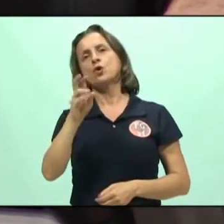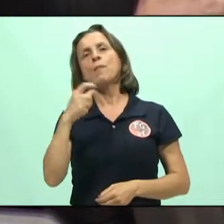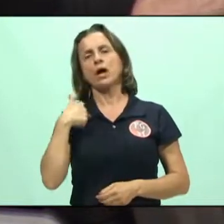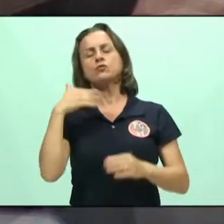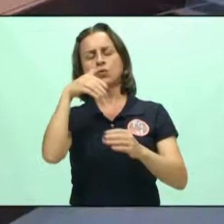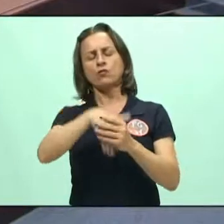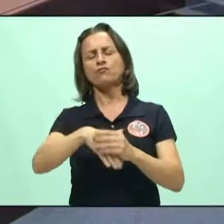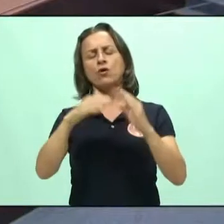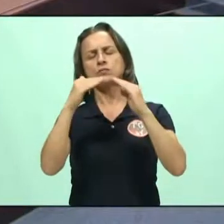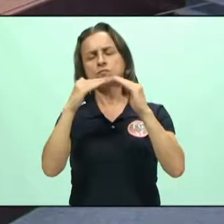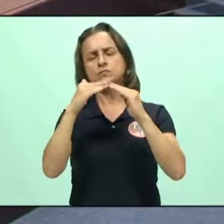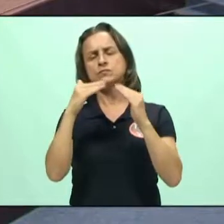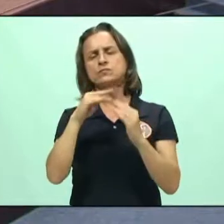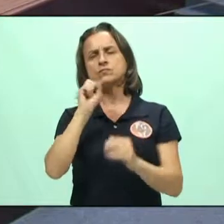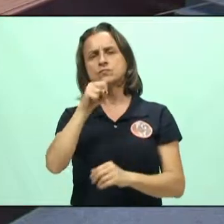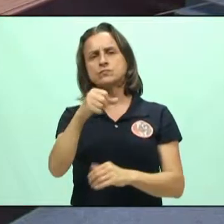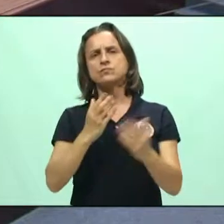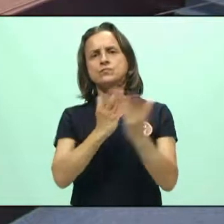favorável